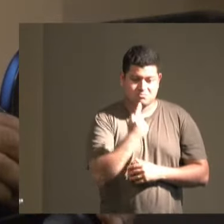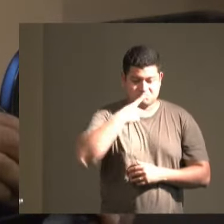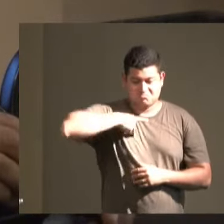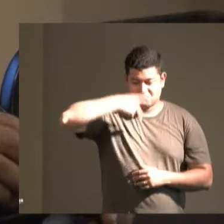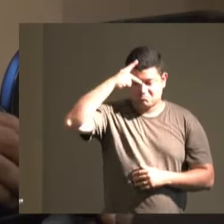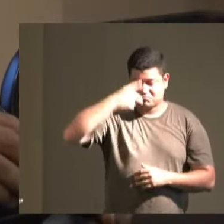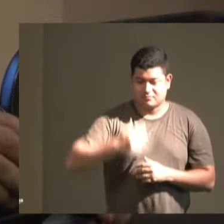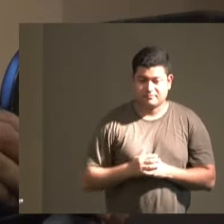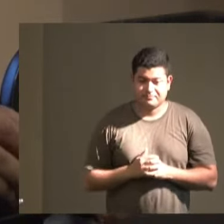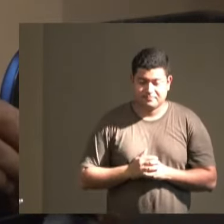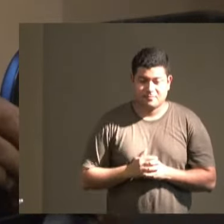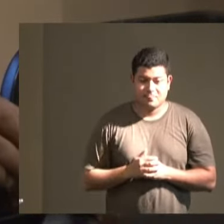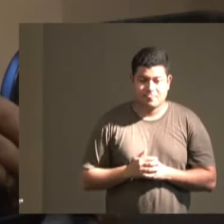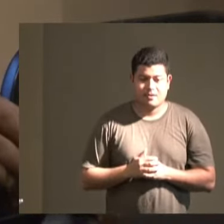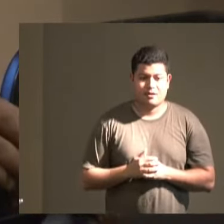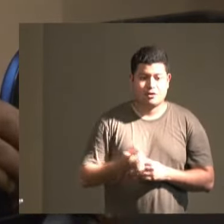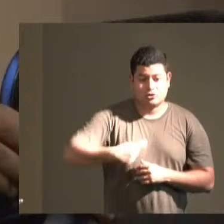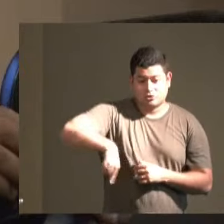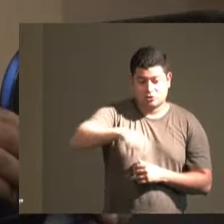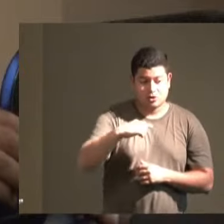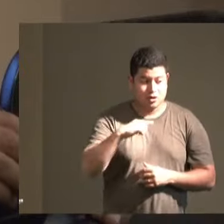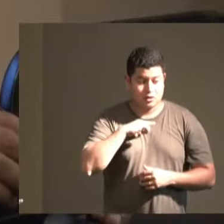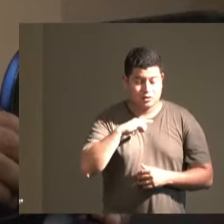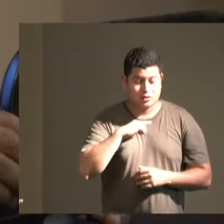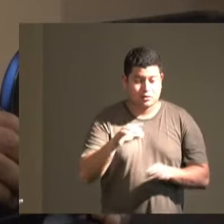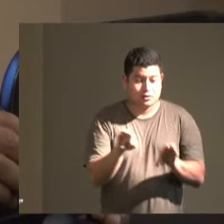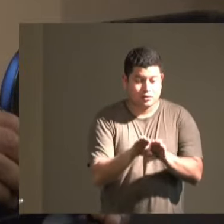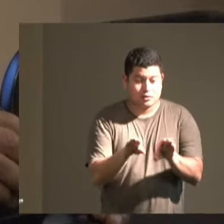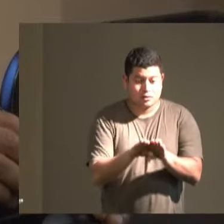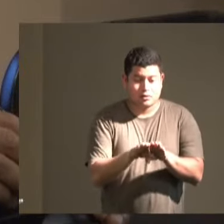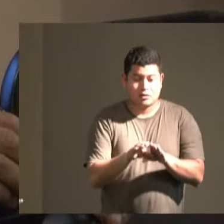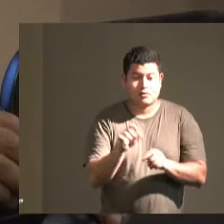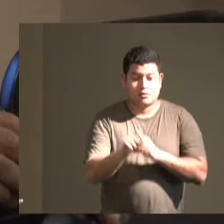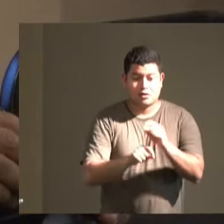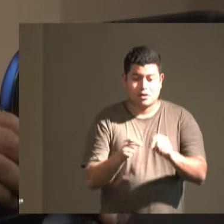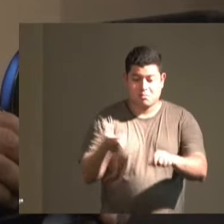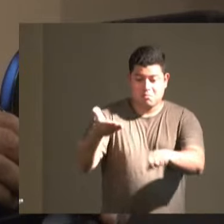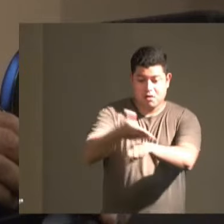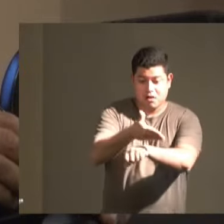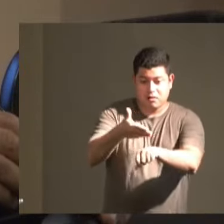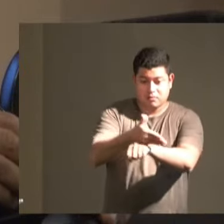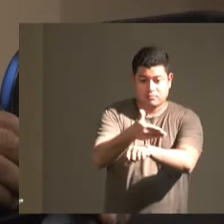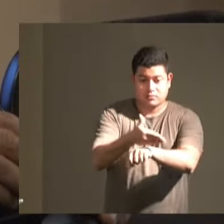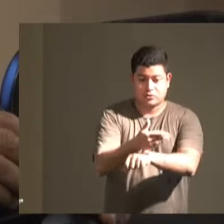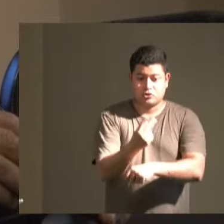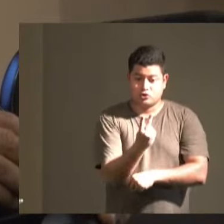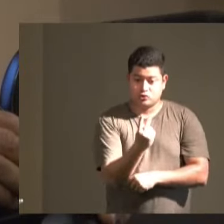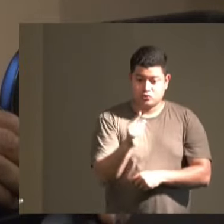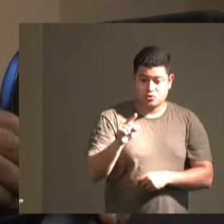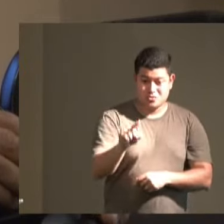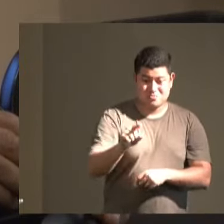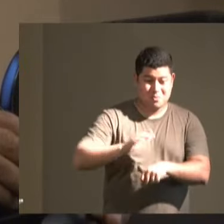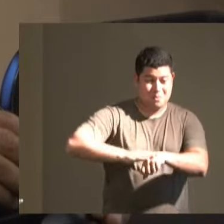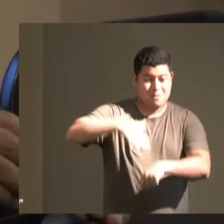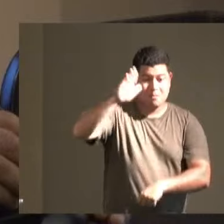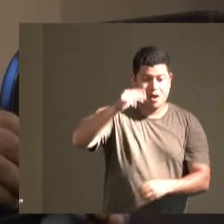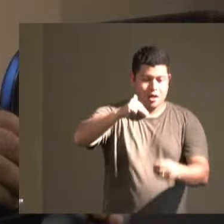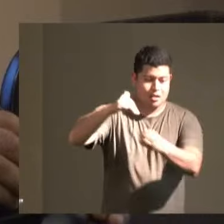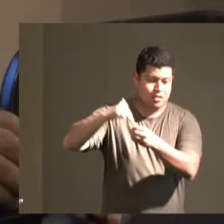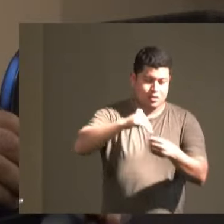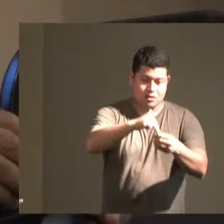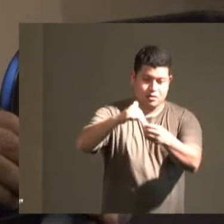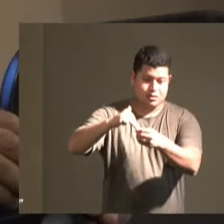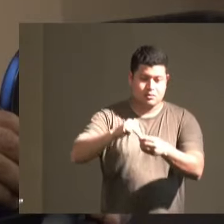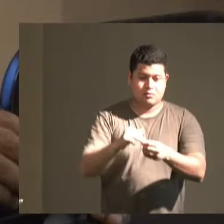Nós tivemos a adesão de mais de 2 mil municípios, quase